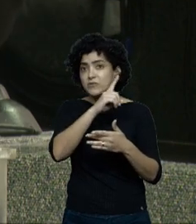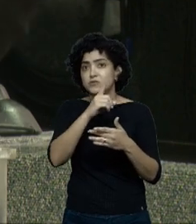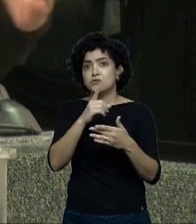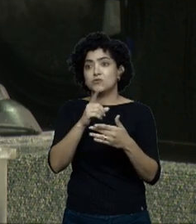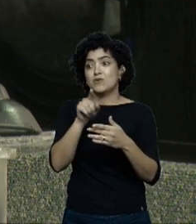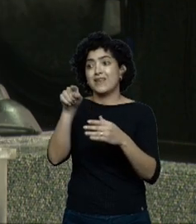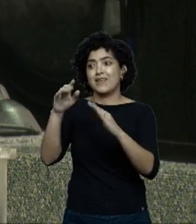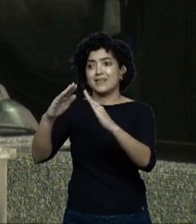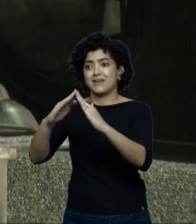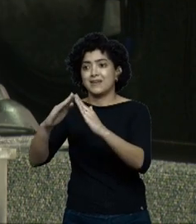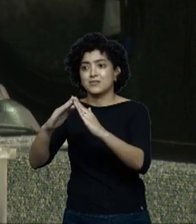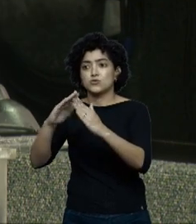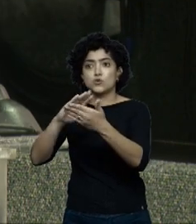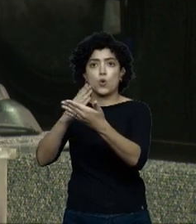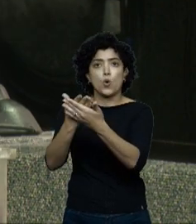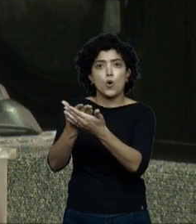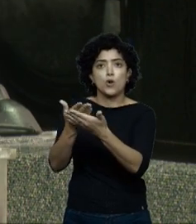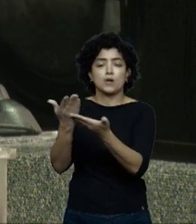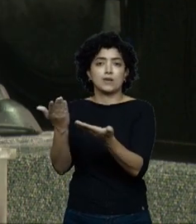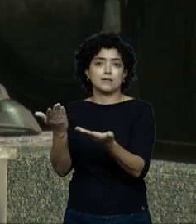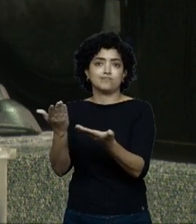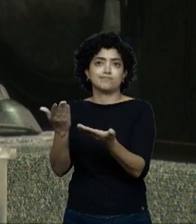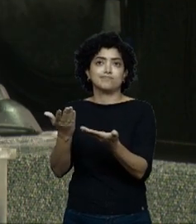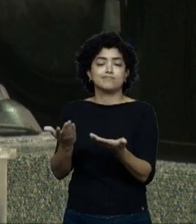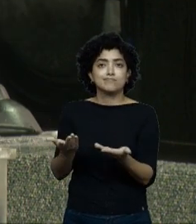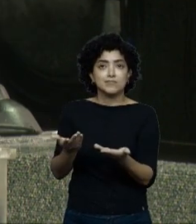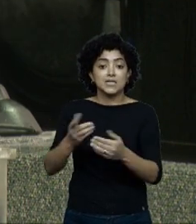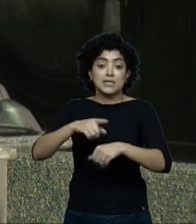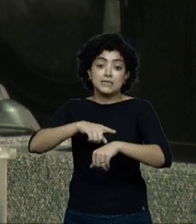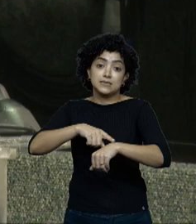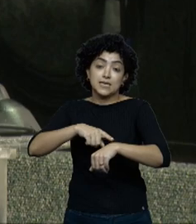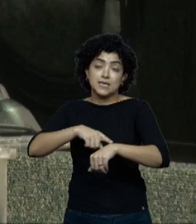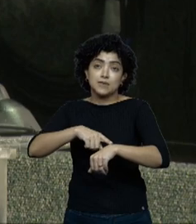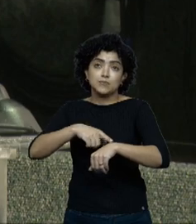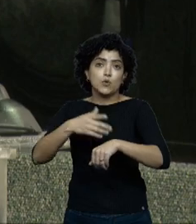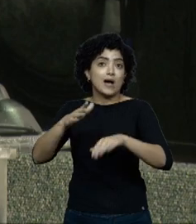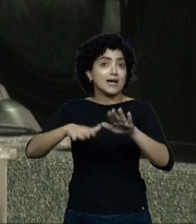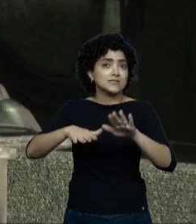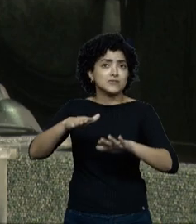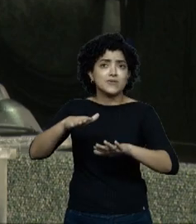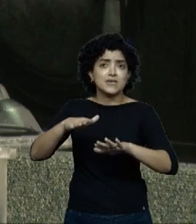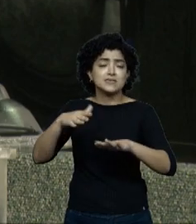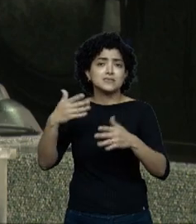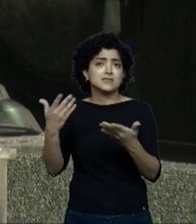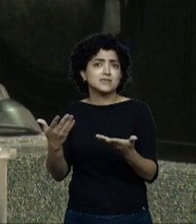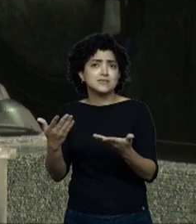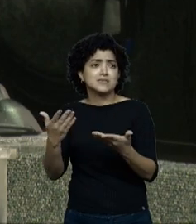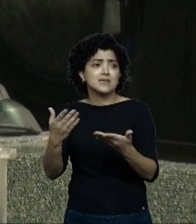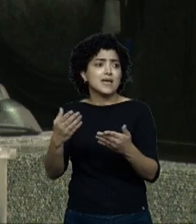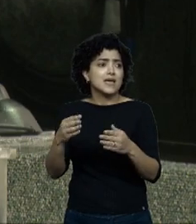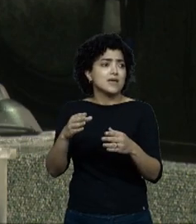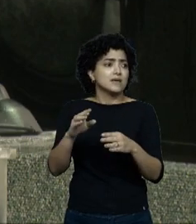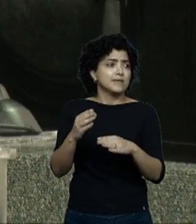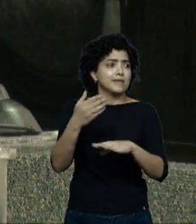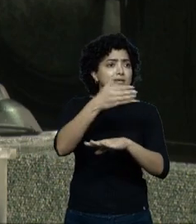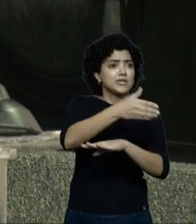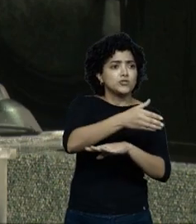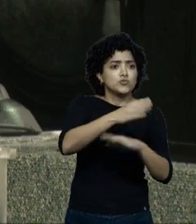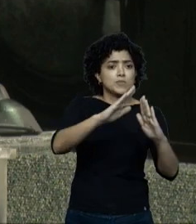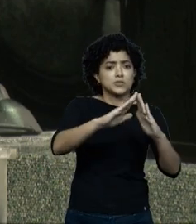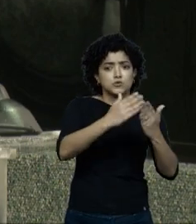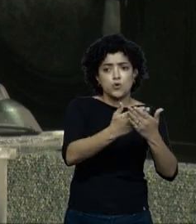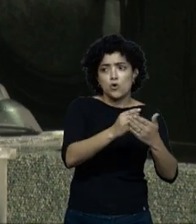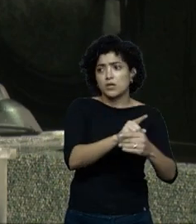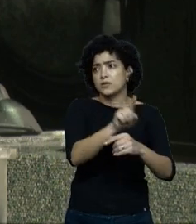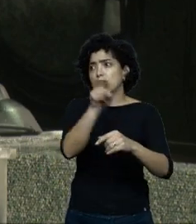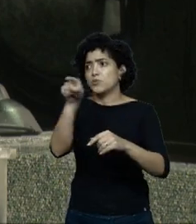não vale a pena financeiramente e tempo também muitas vezes não consegue e de uma escola para outro e aí